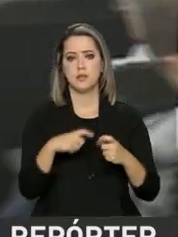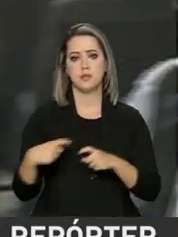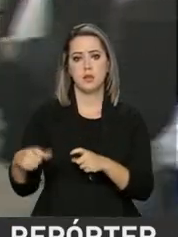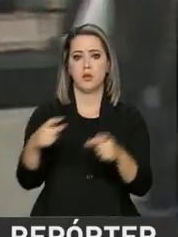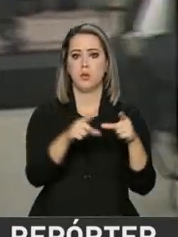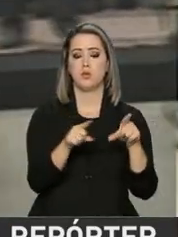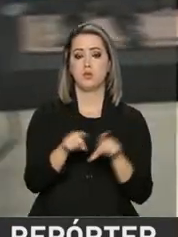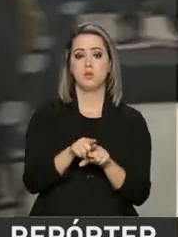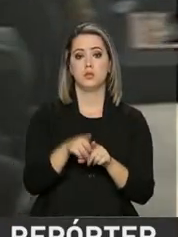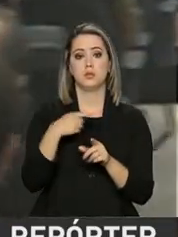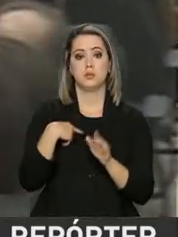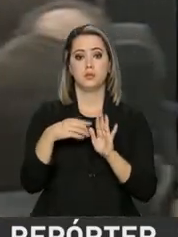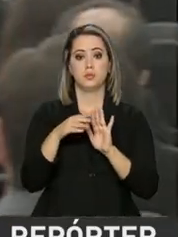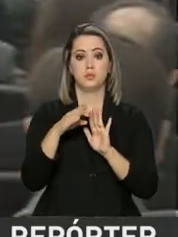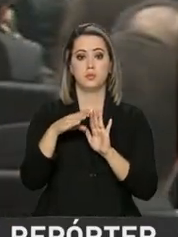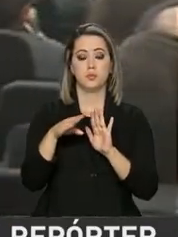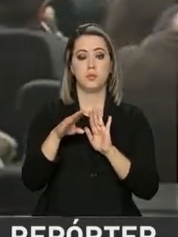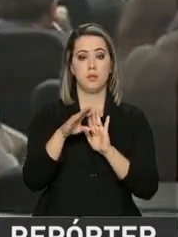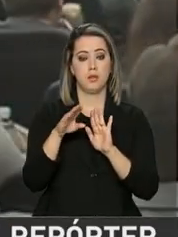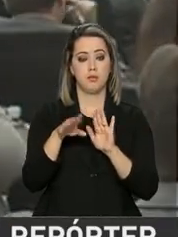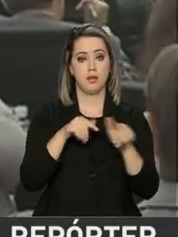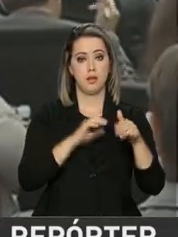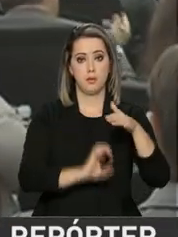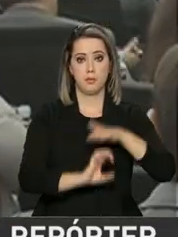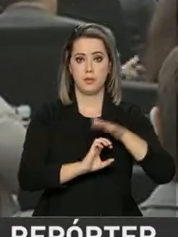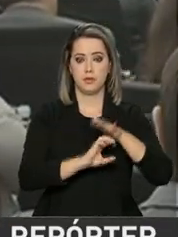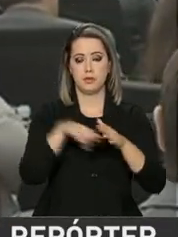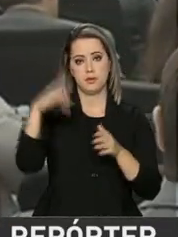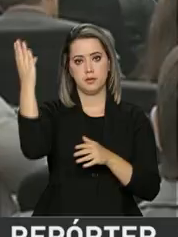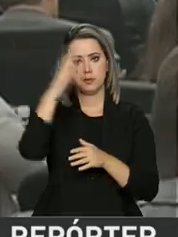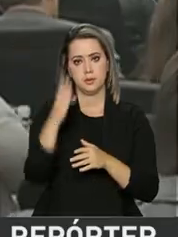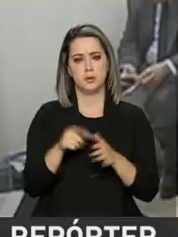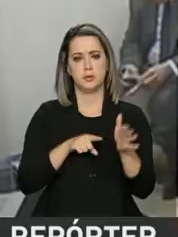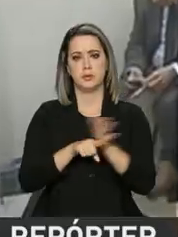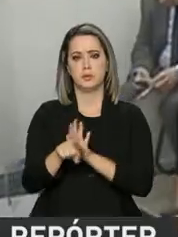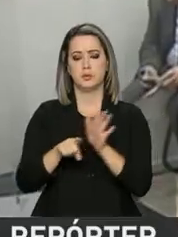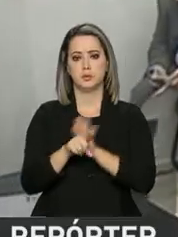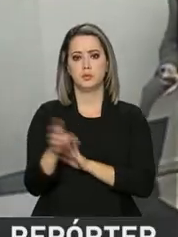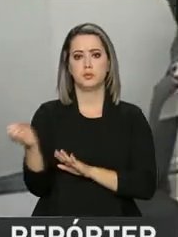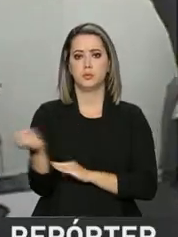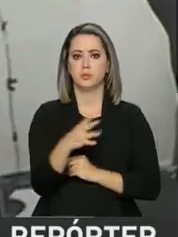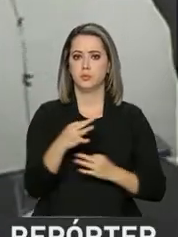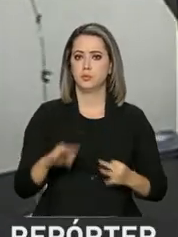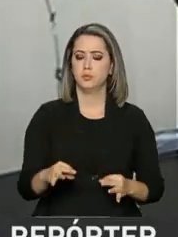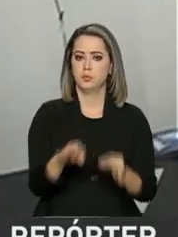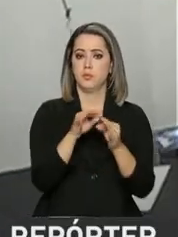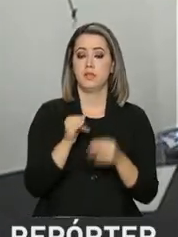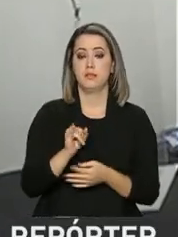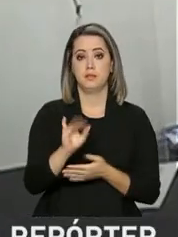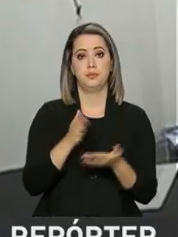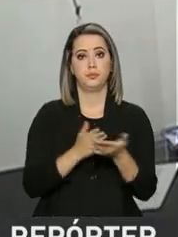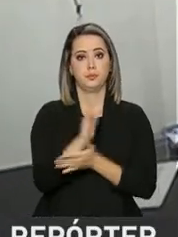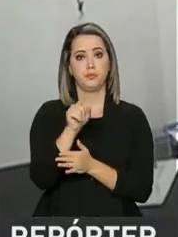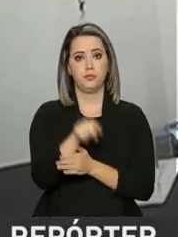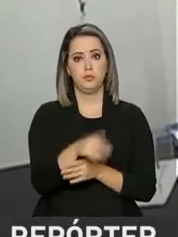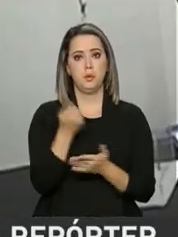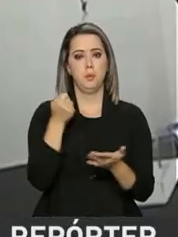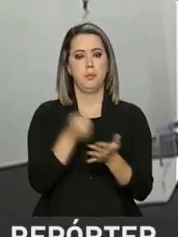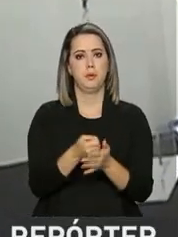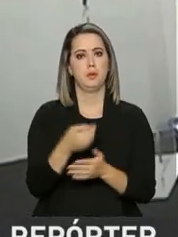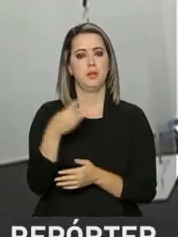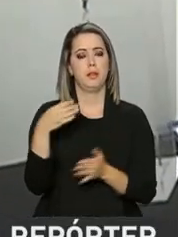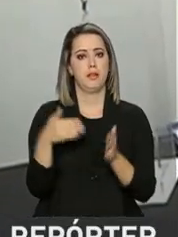Empresa Brasileira de Pesquisa e Inovação Industrial, instalados em todo o país. Se for aprovado, a Embrapi financiará